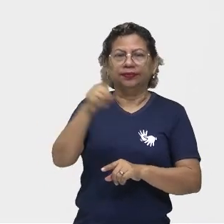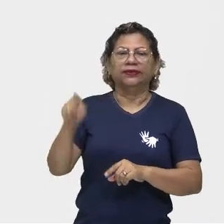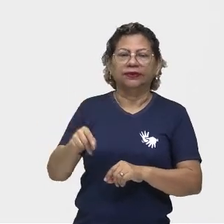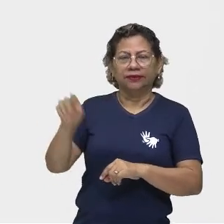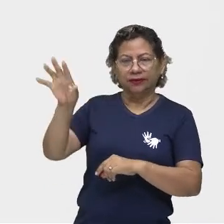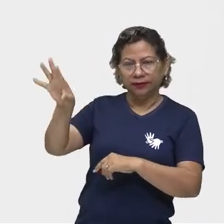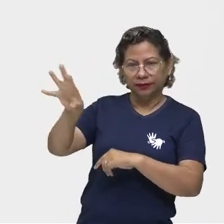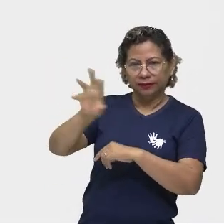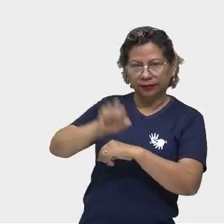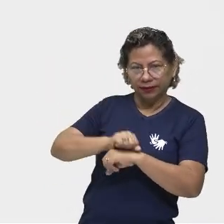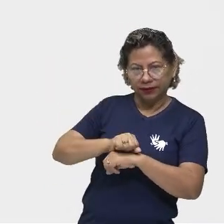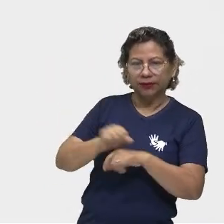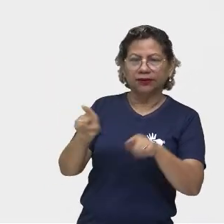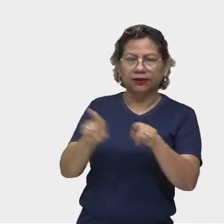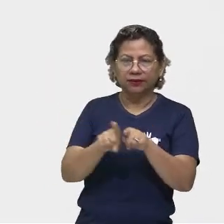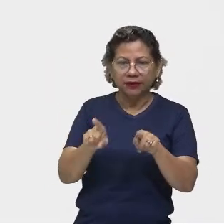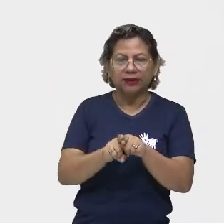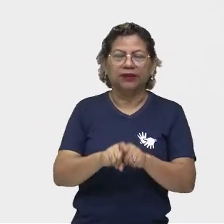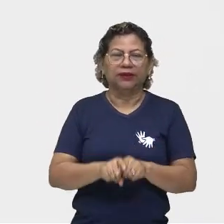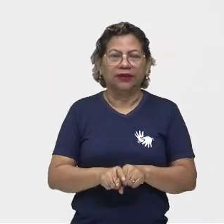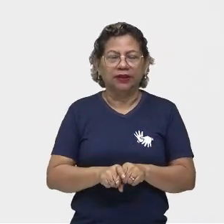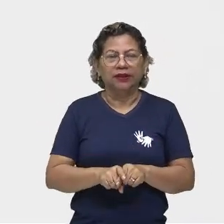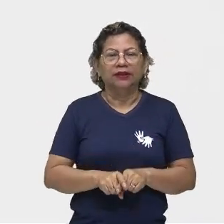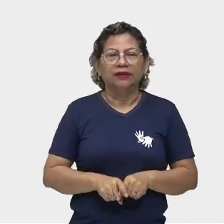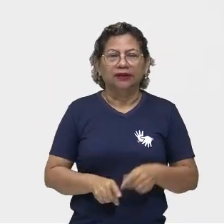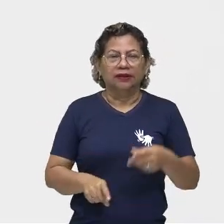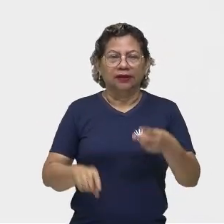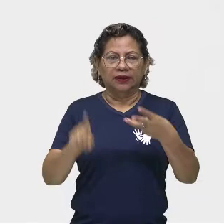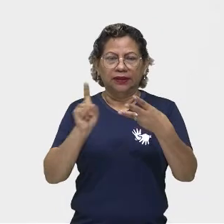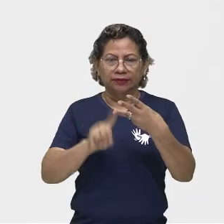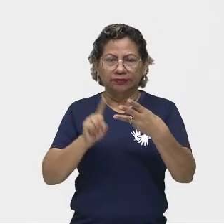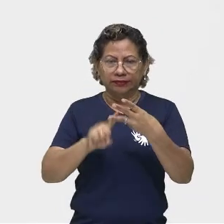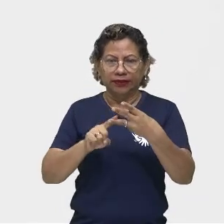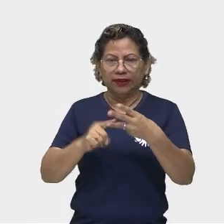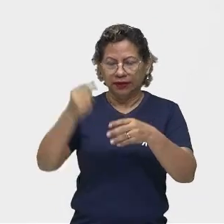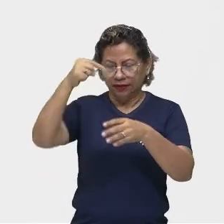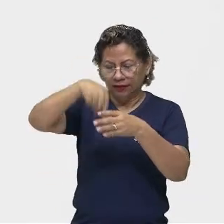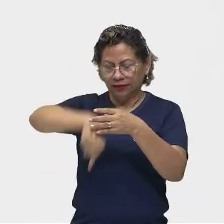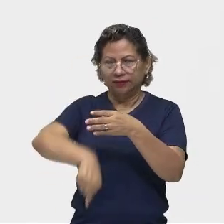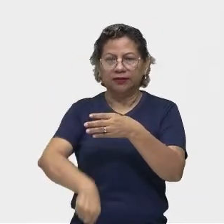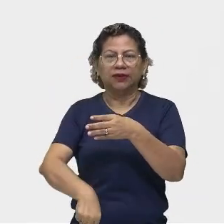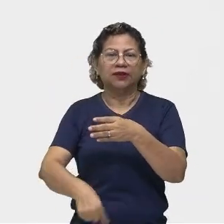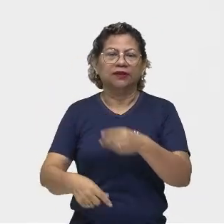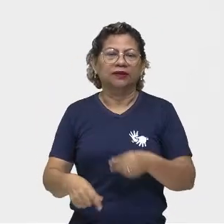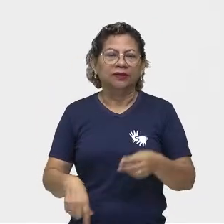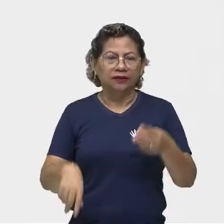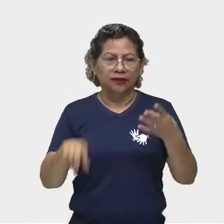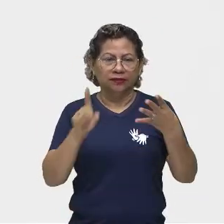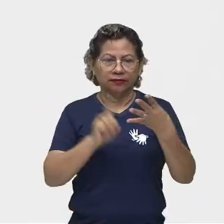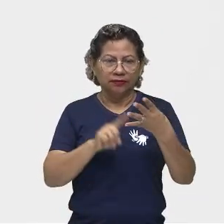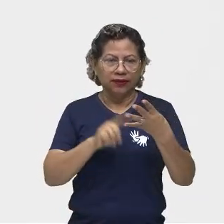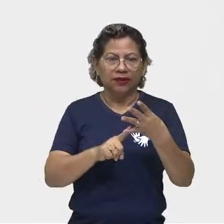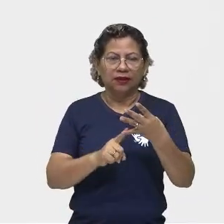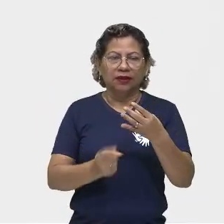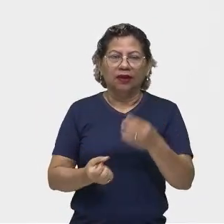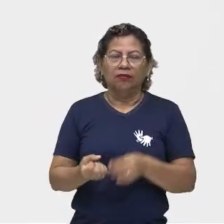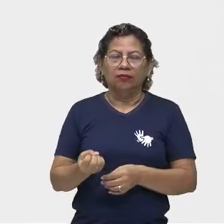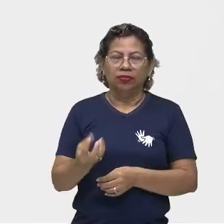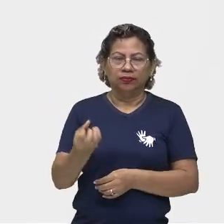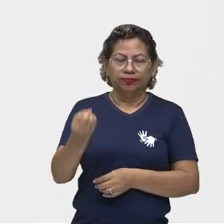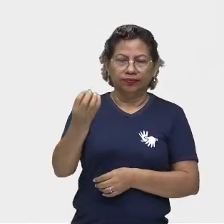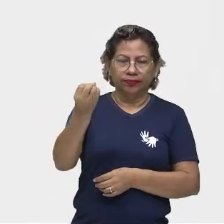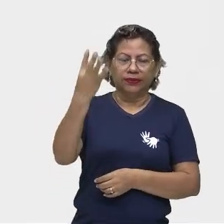utiliza ali a água. Aqui, ó, eólica, né? A gente tem aqui das refinarias, energia